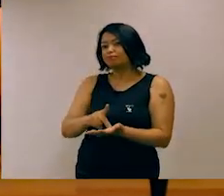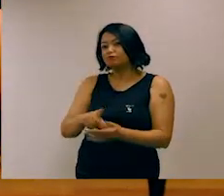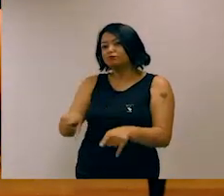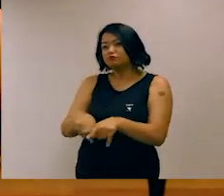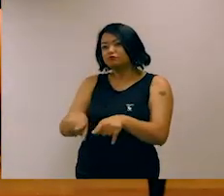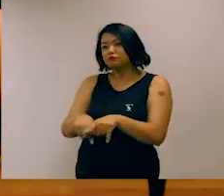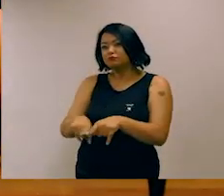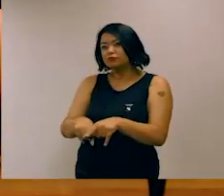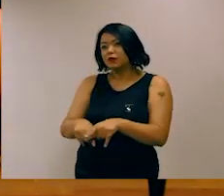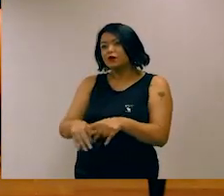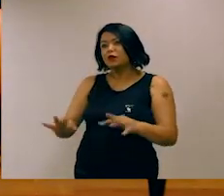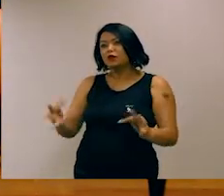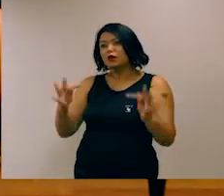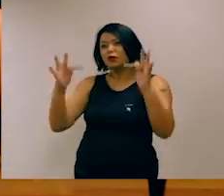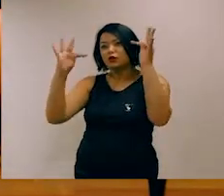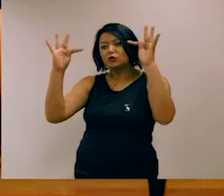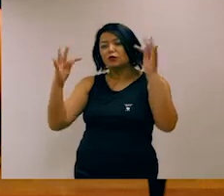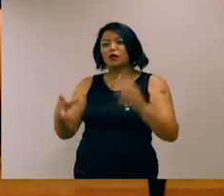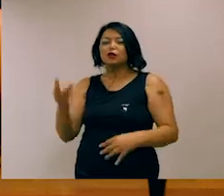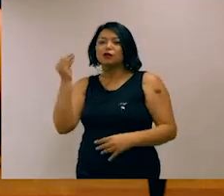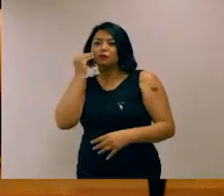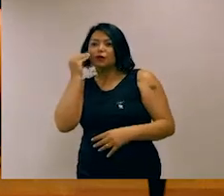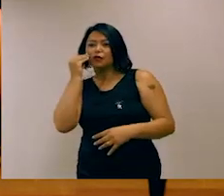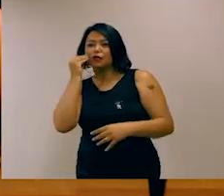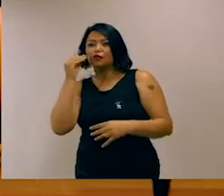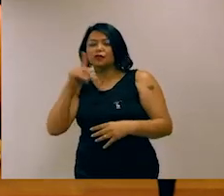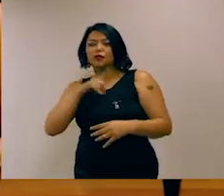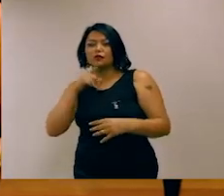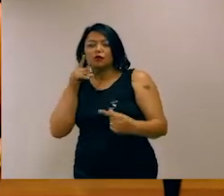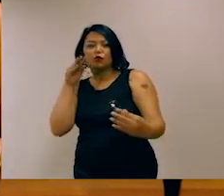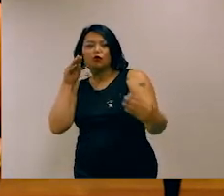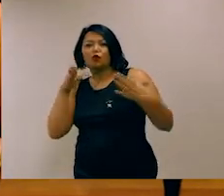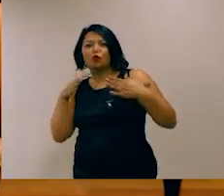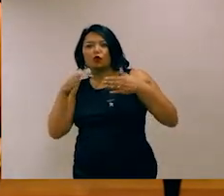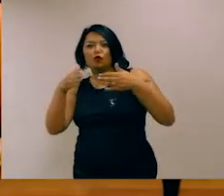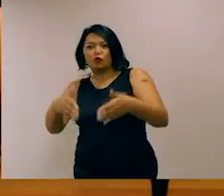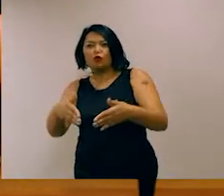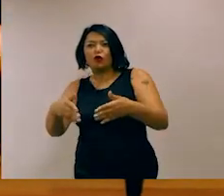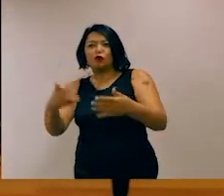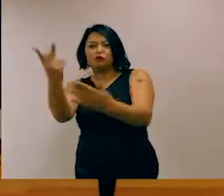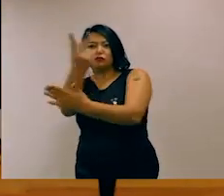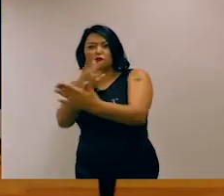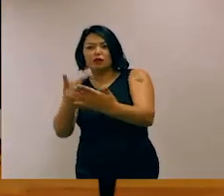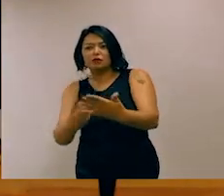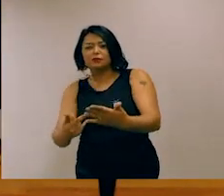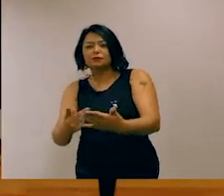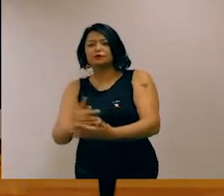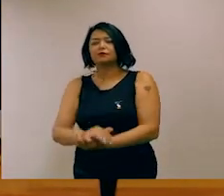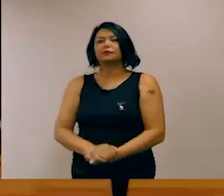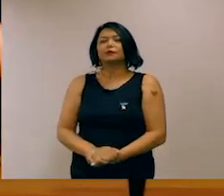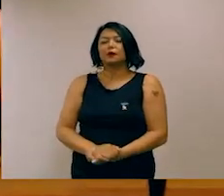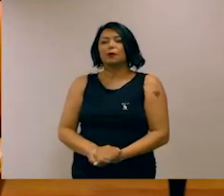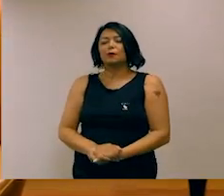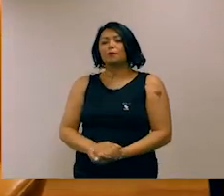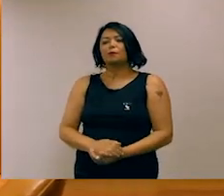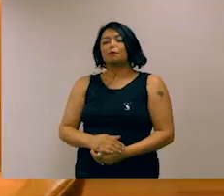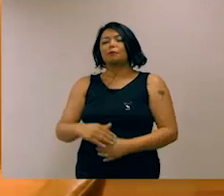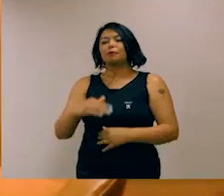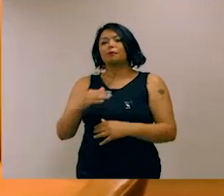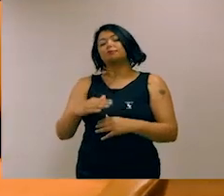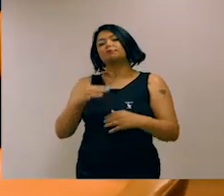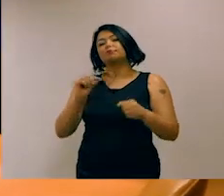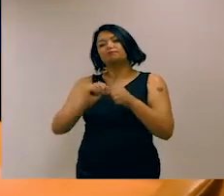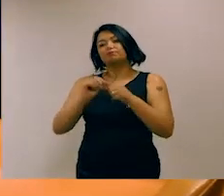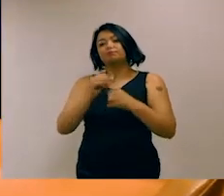para a nossa experiência e vamos ter um foco muito grande em desenho para as políticas públicas.